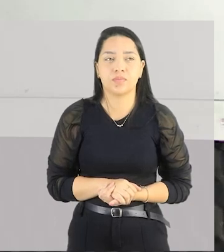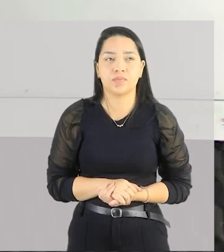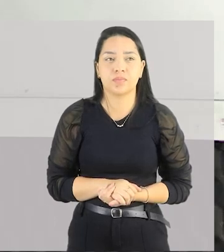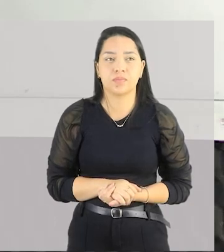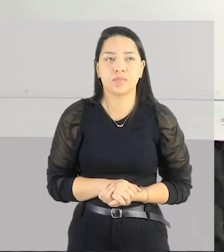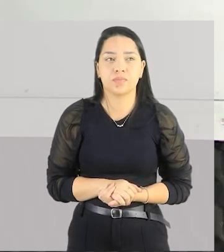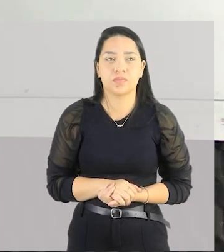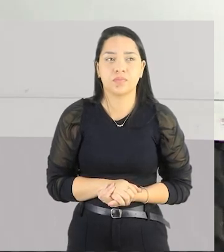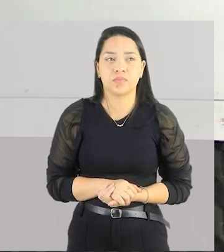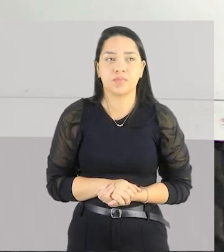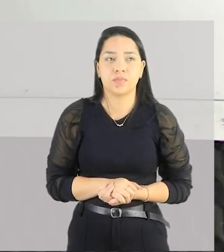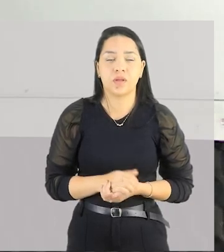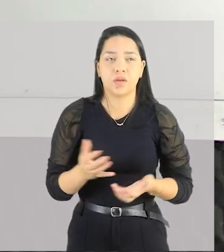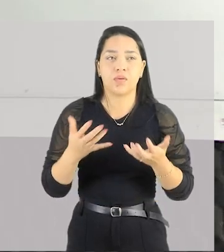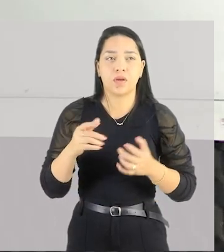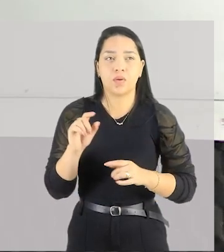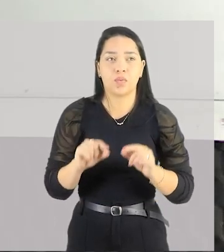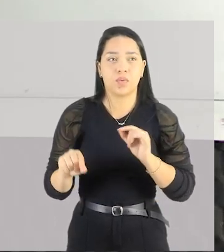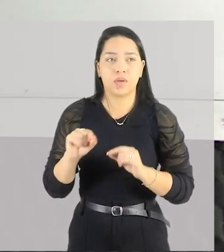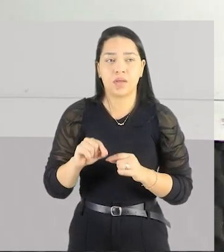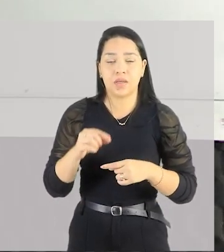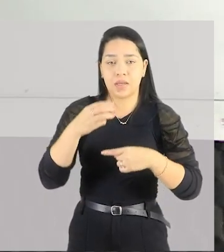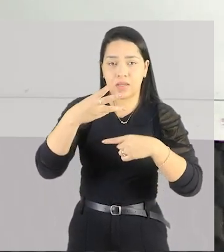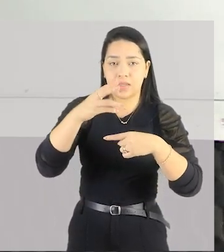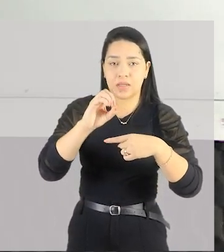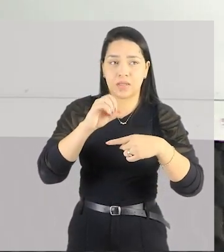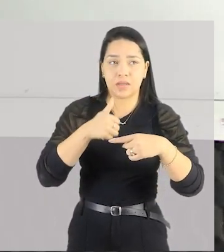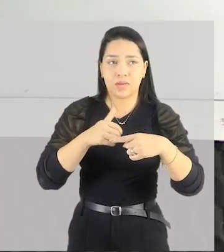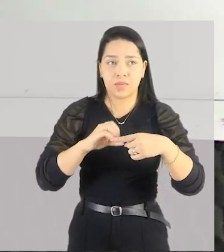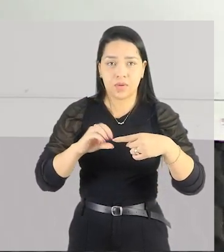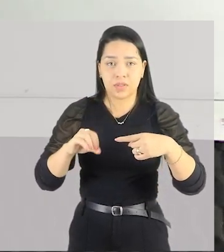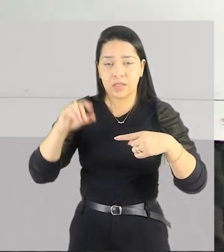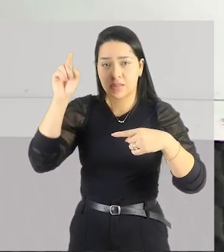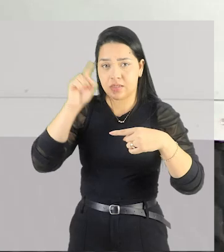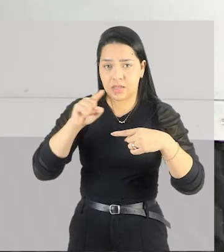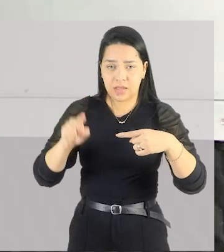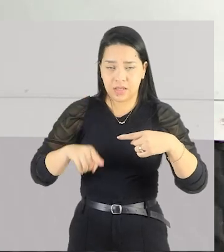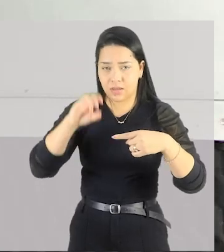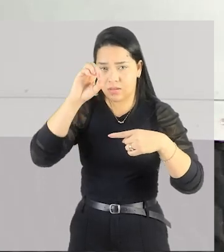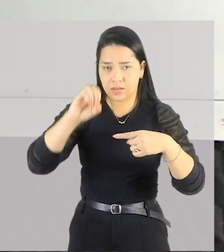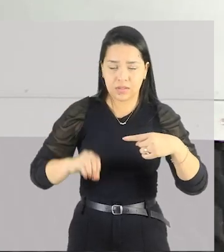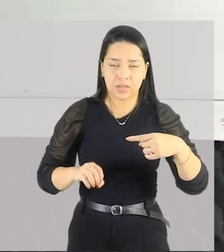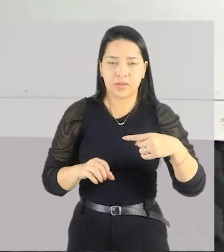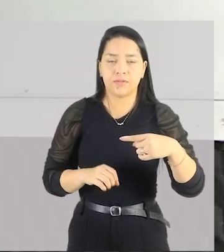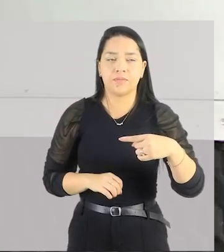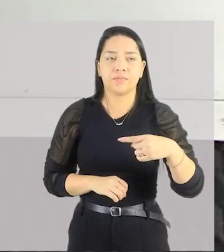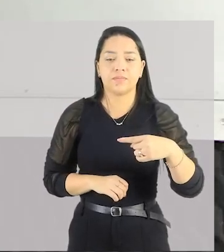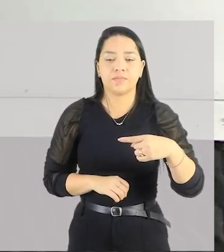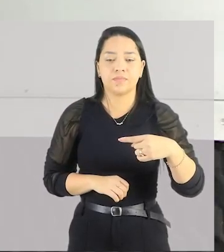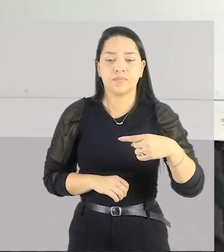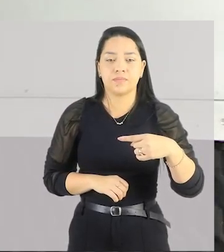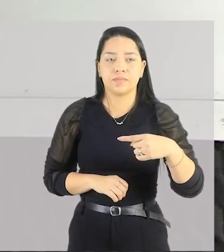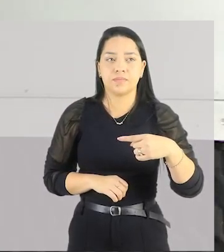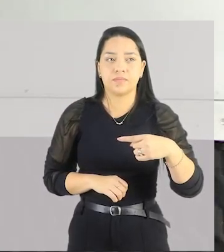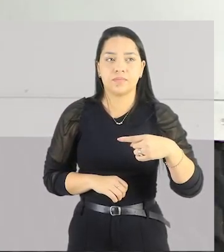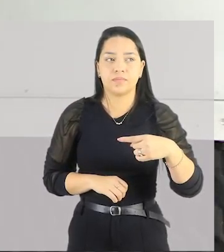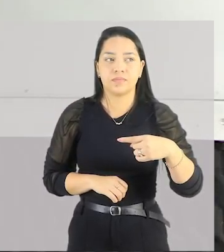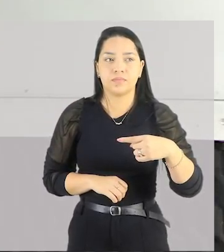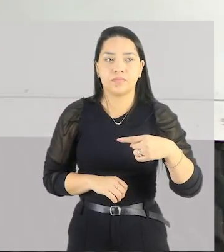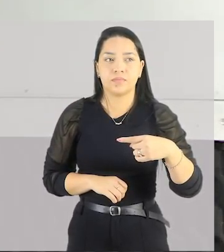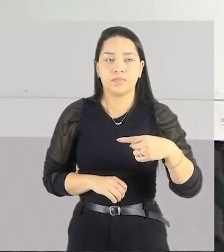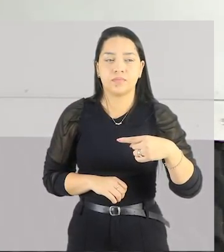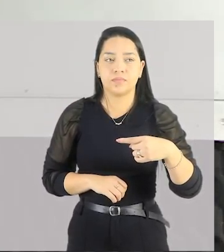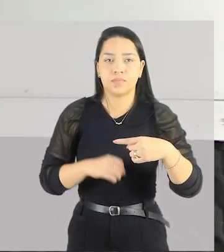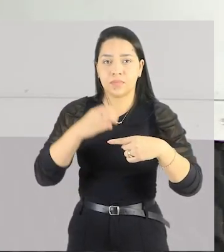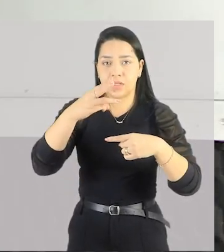Pronto. Aqui eu quero o quê? 30 por 100, cancela um zero de cima com um zero de baixo. 30